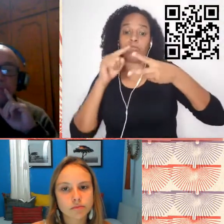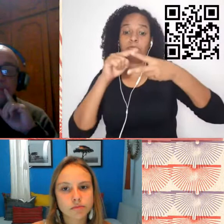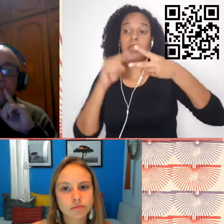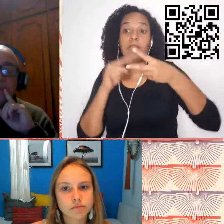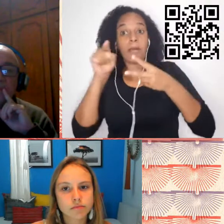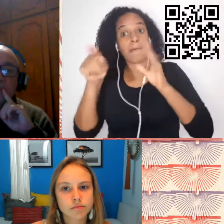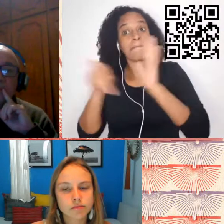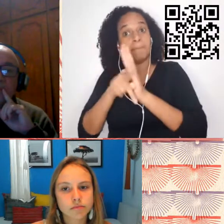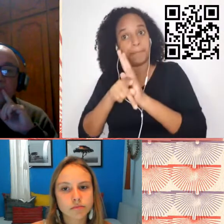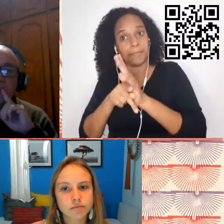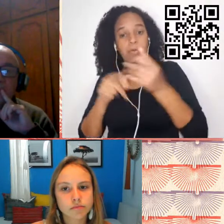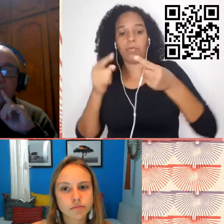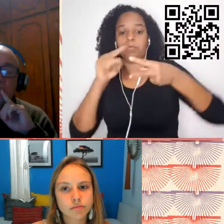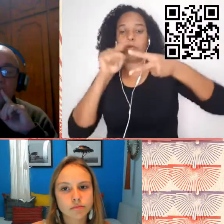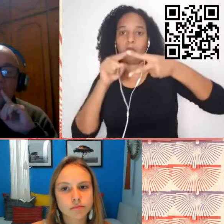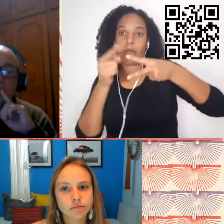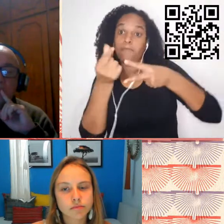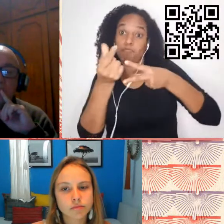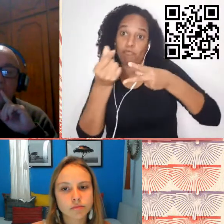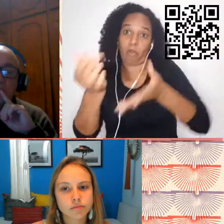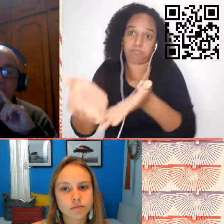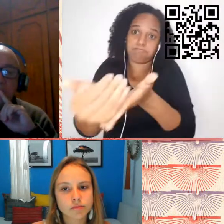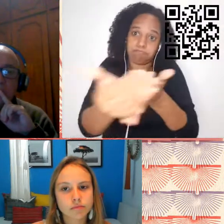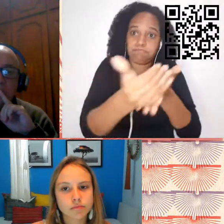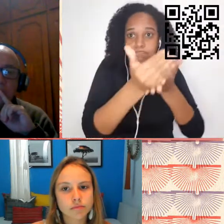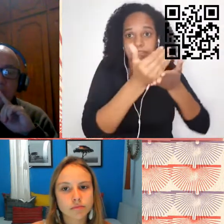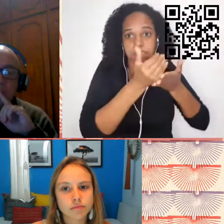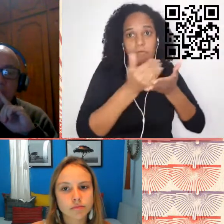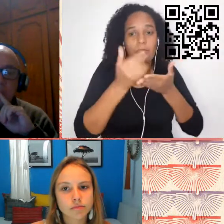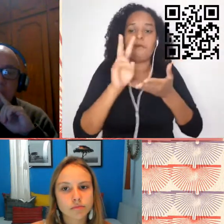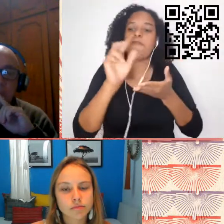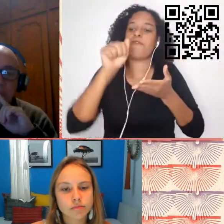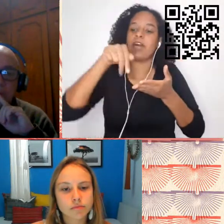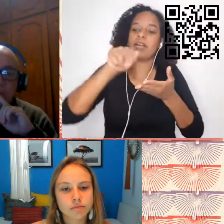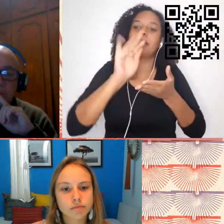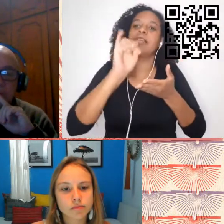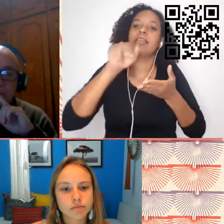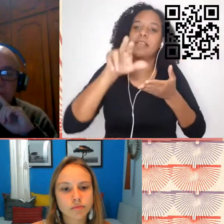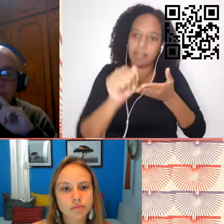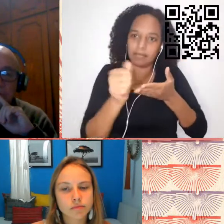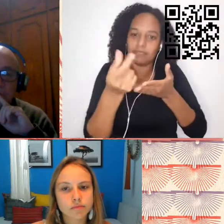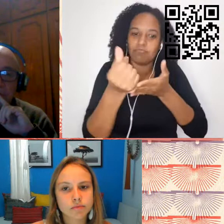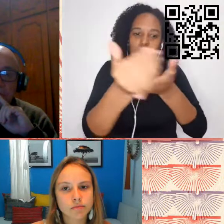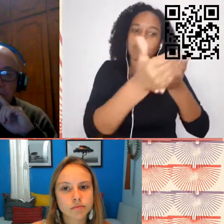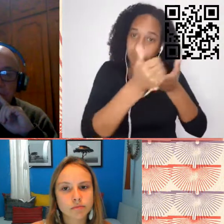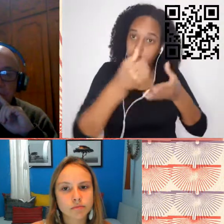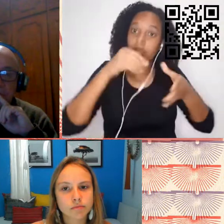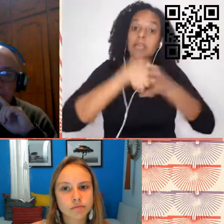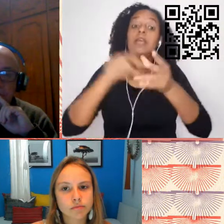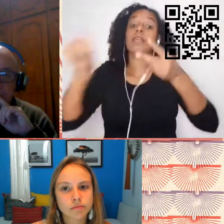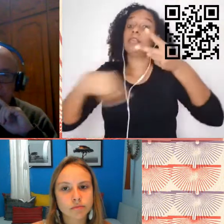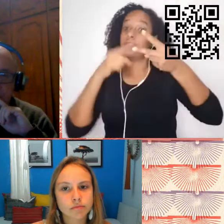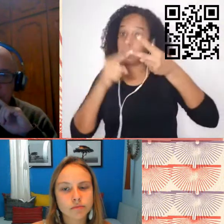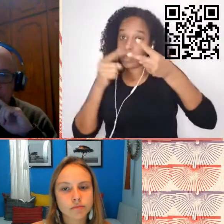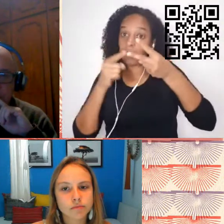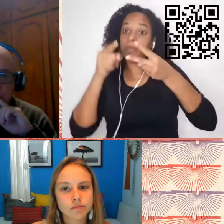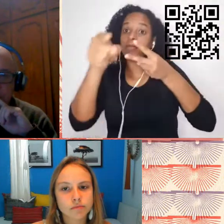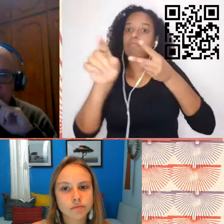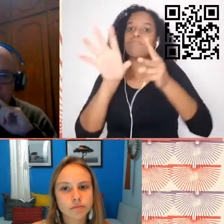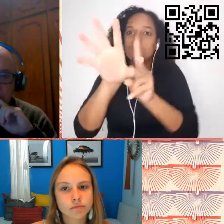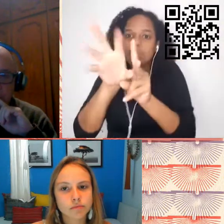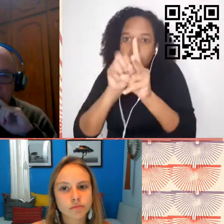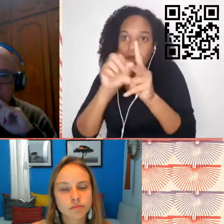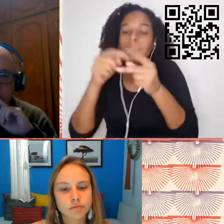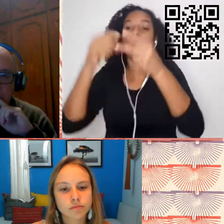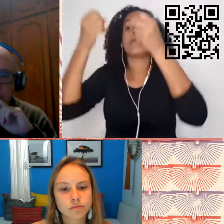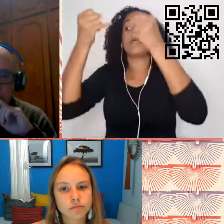da Vaquinha, que é onde a gente está fazendo a arrecadação financeira, e também direciona para o trabalho do Instituto André